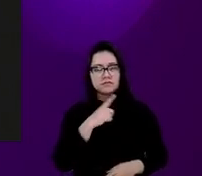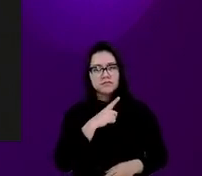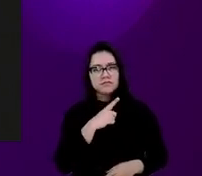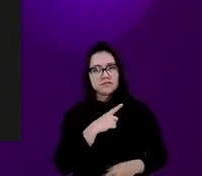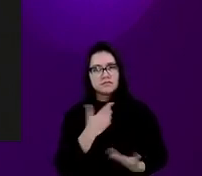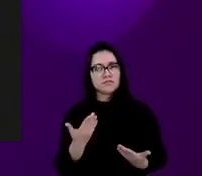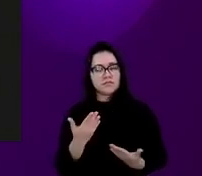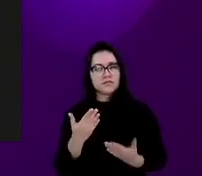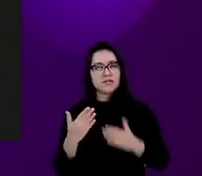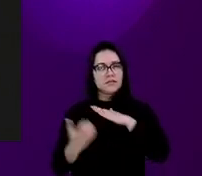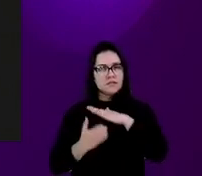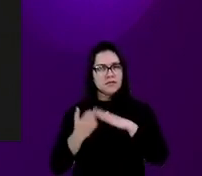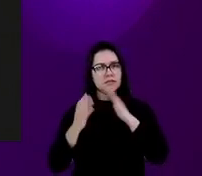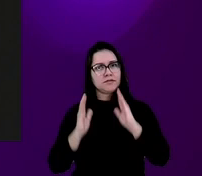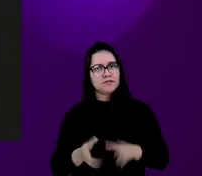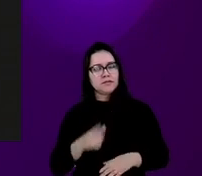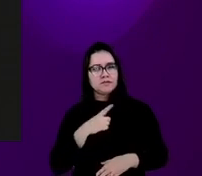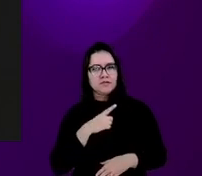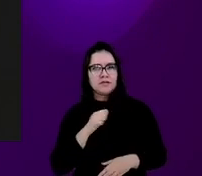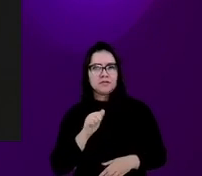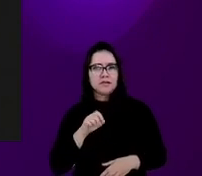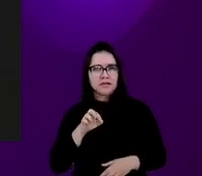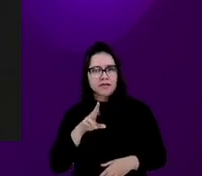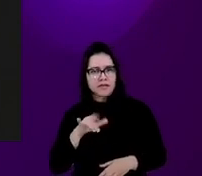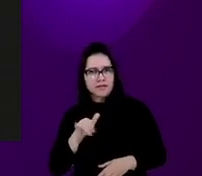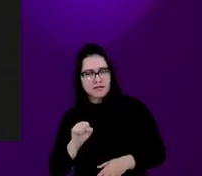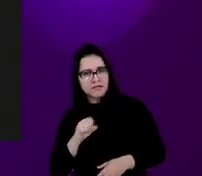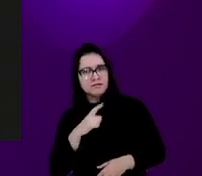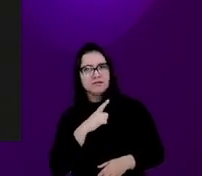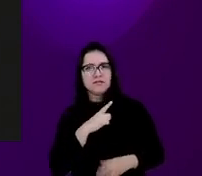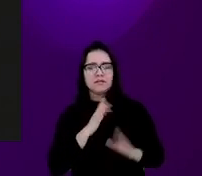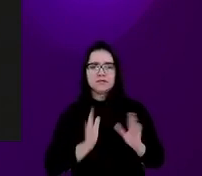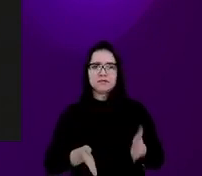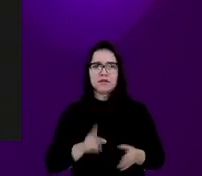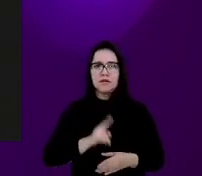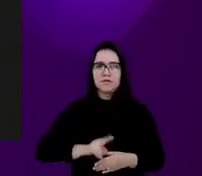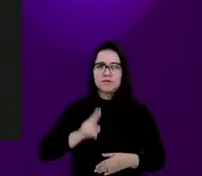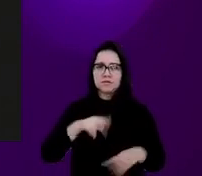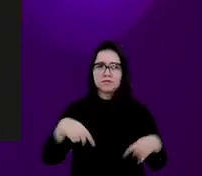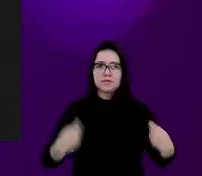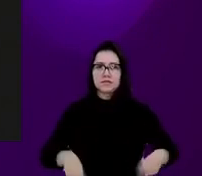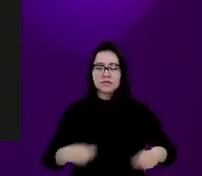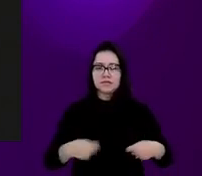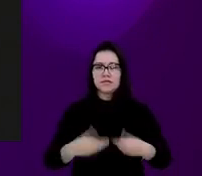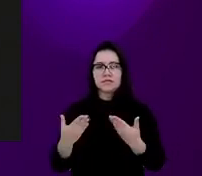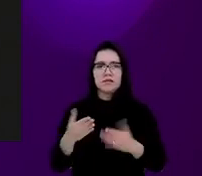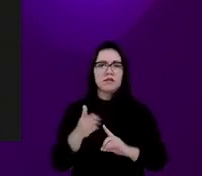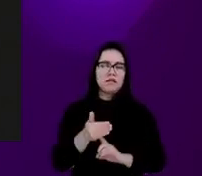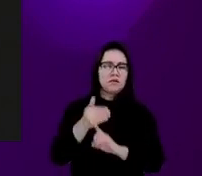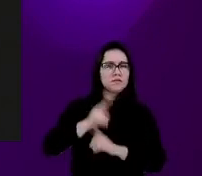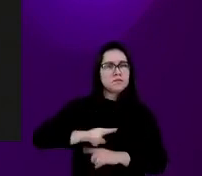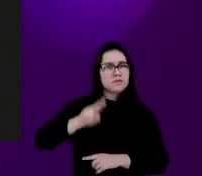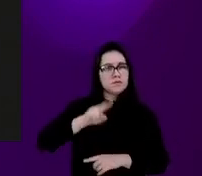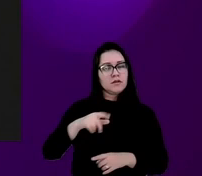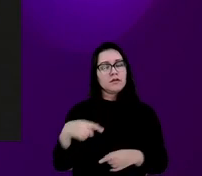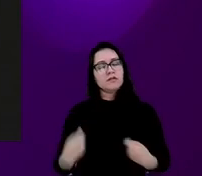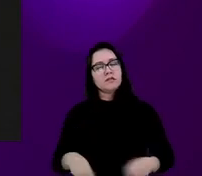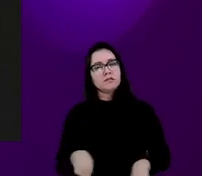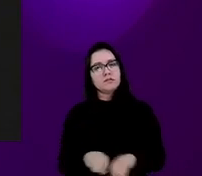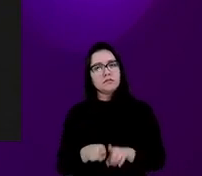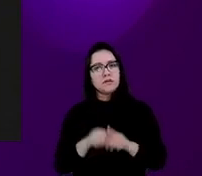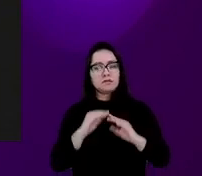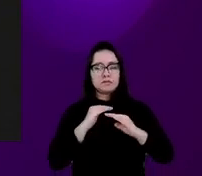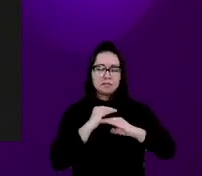empresa como a Américas, que tem que ter o uso de tecnologias e de